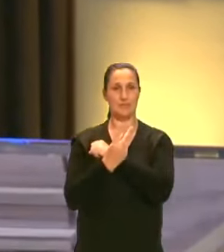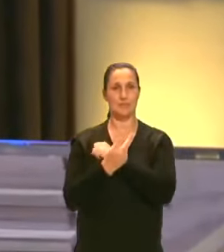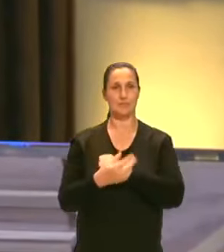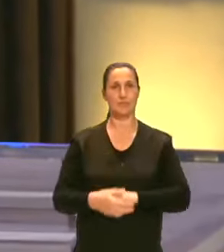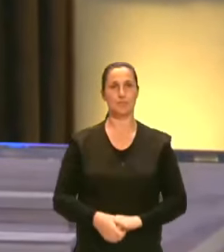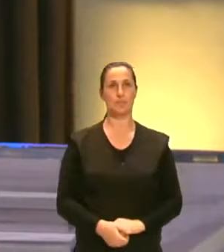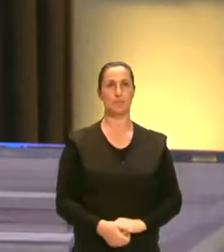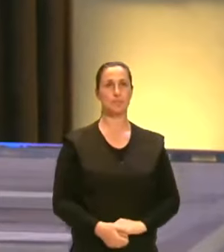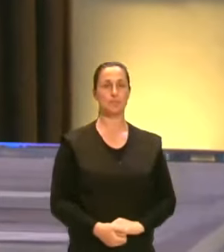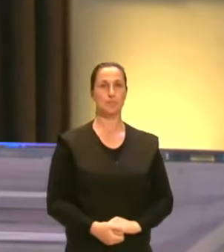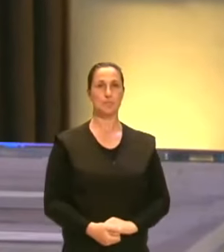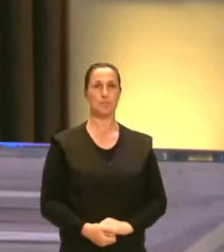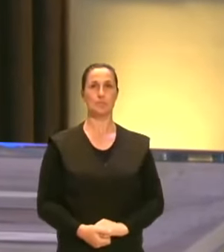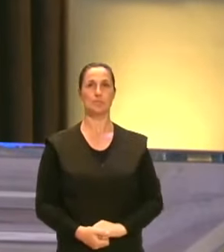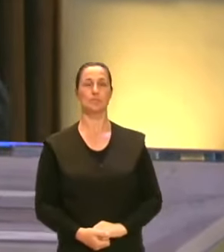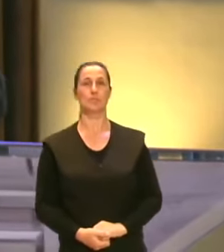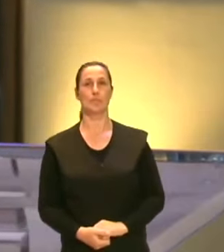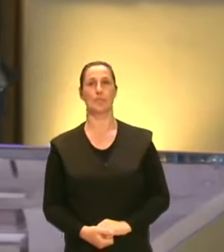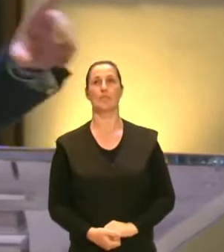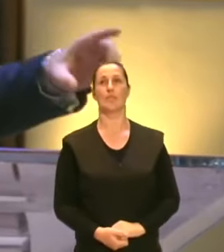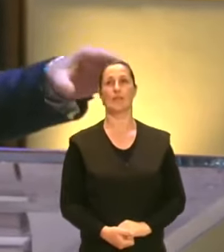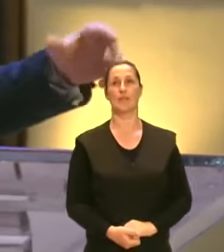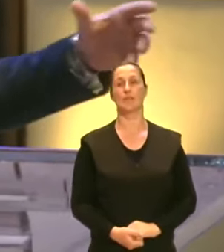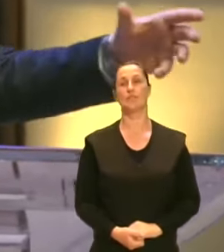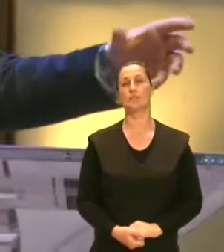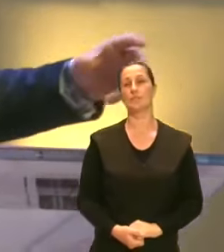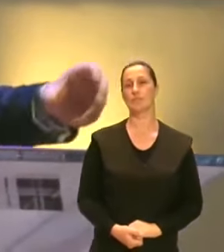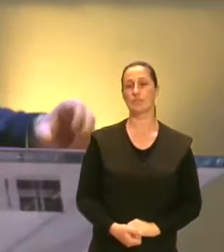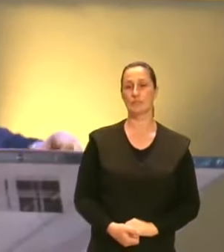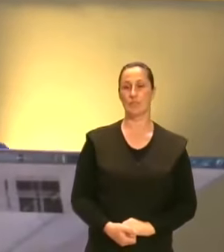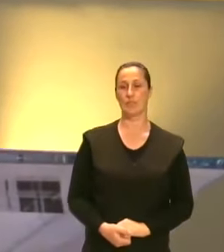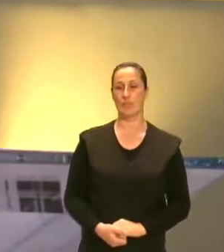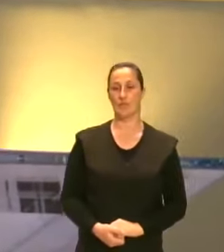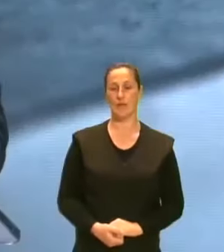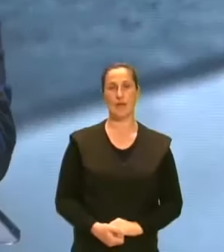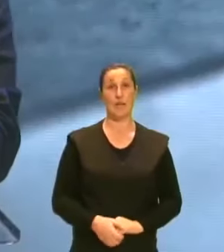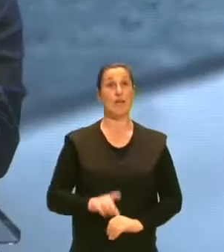grande, que da mesma forma que criou, sustenta.